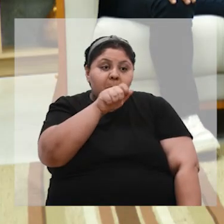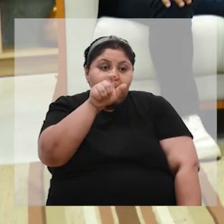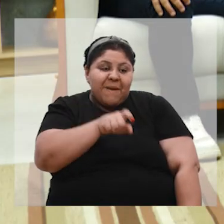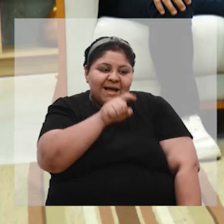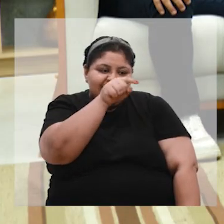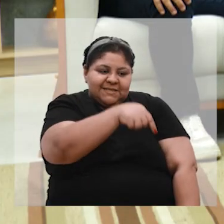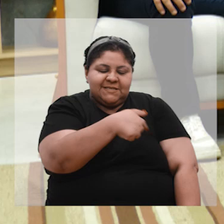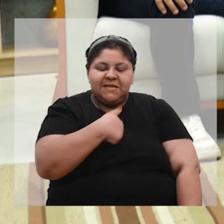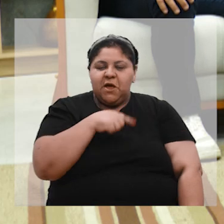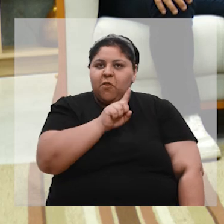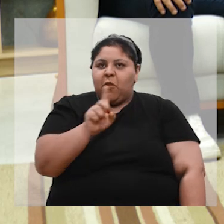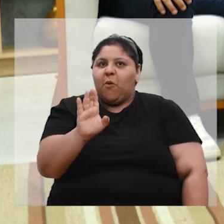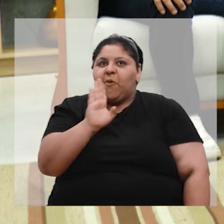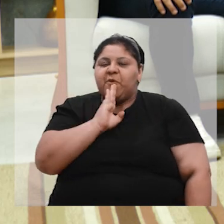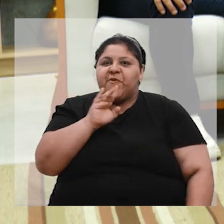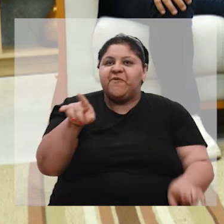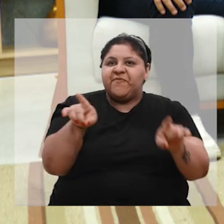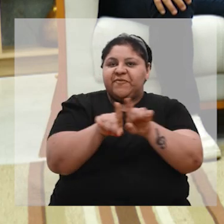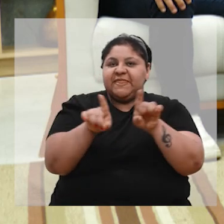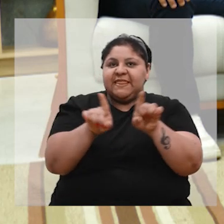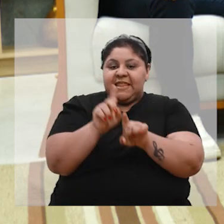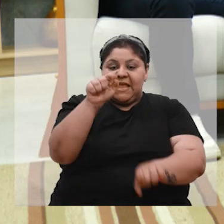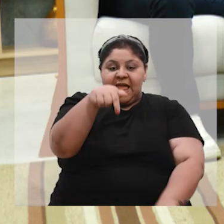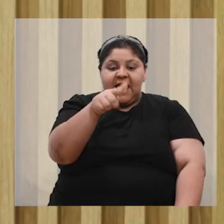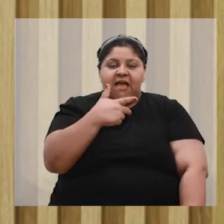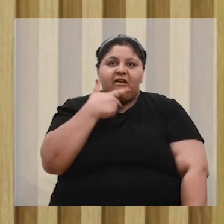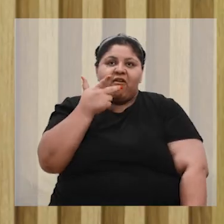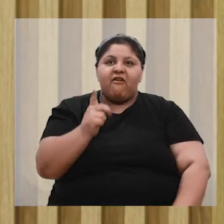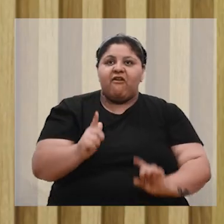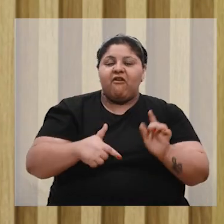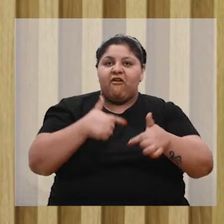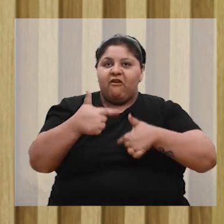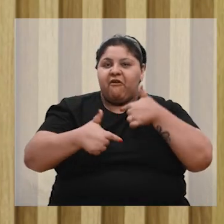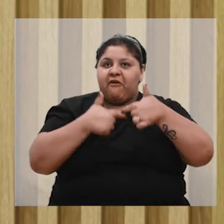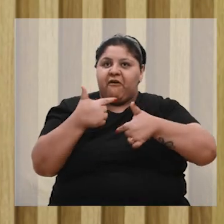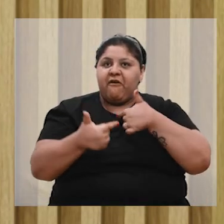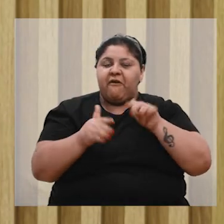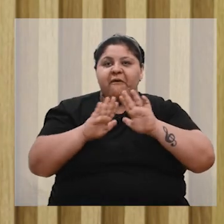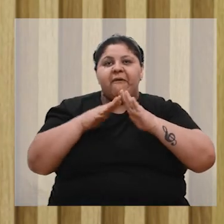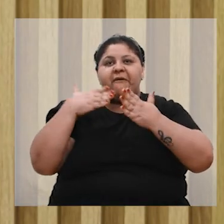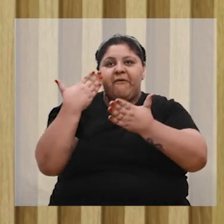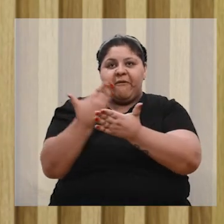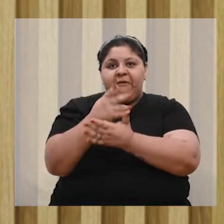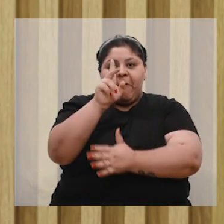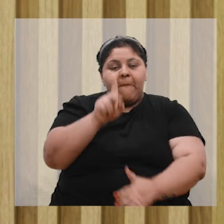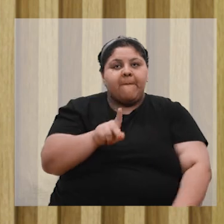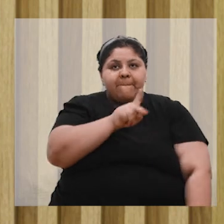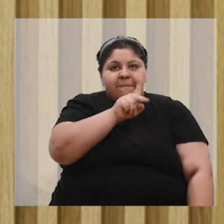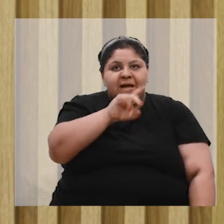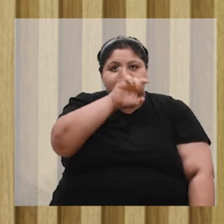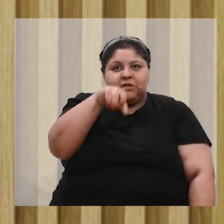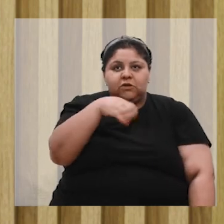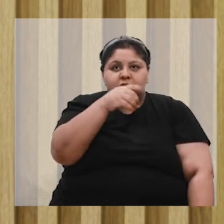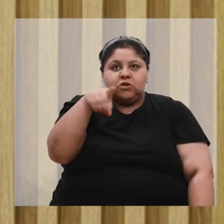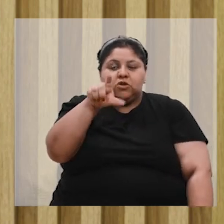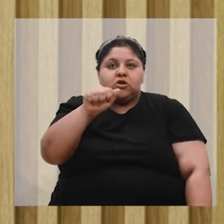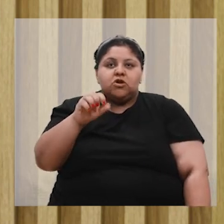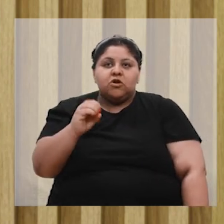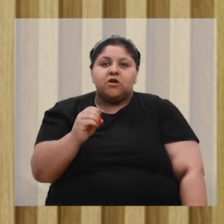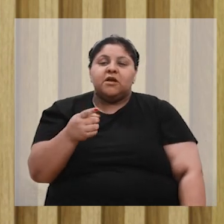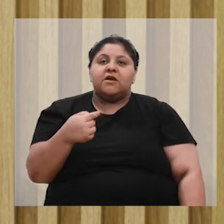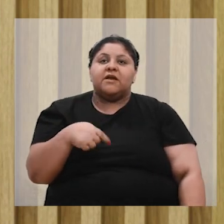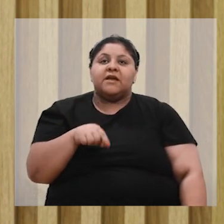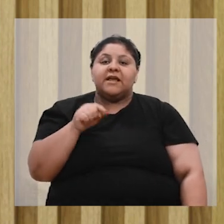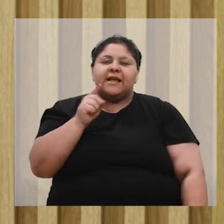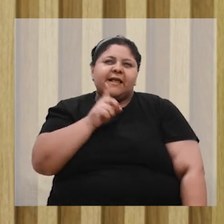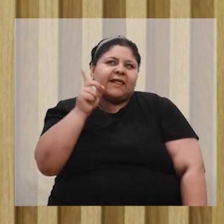conhecia, né? E eu quero também, a Andiara falou sobre a atividade, então, que ela fez na escola Padre João Esquiavo, e certa vez,